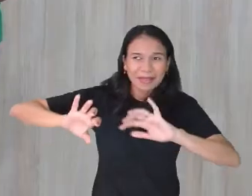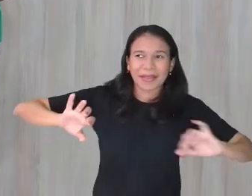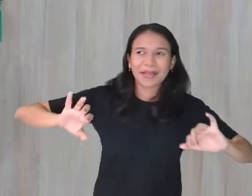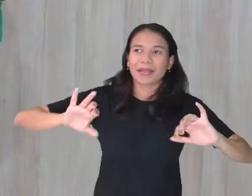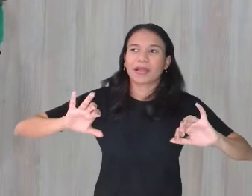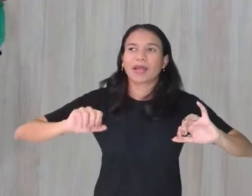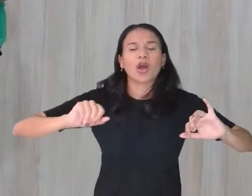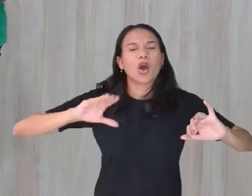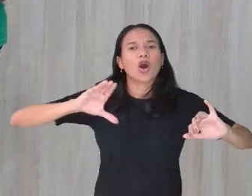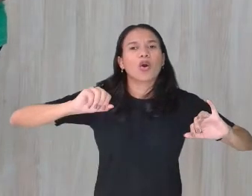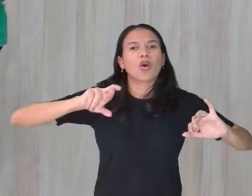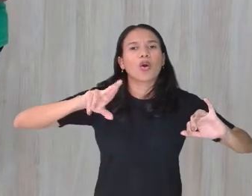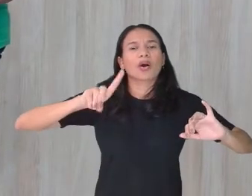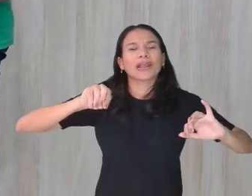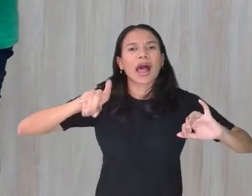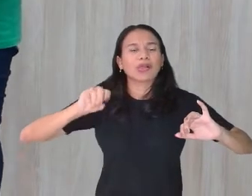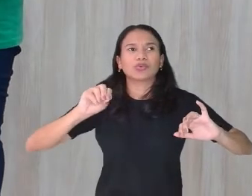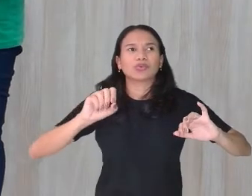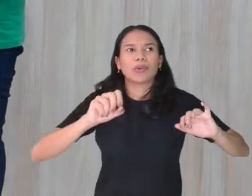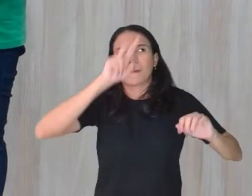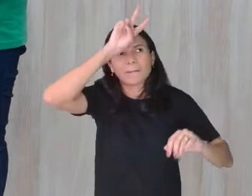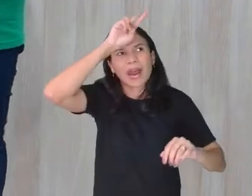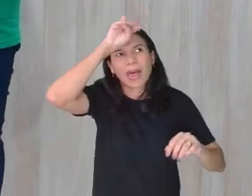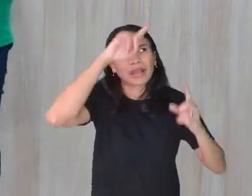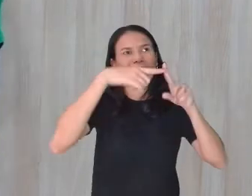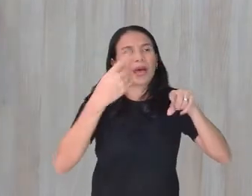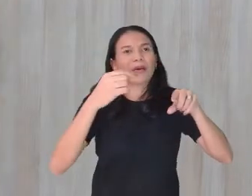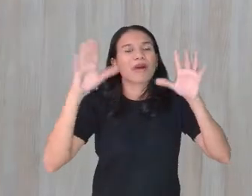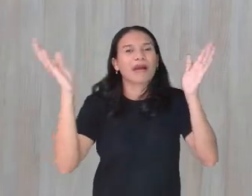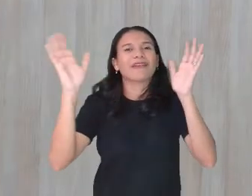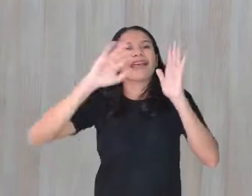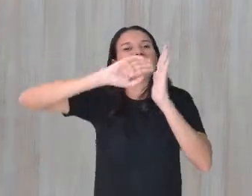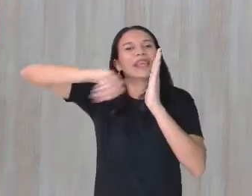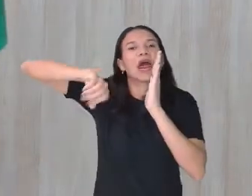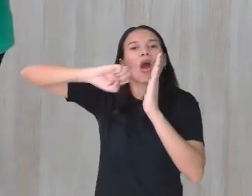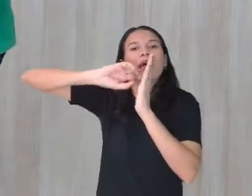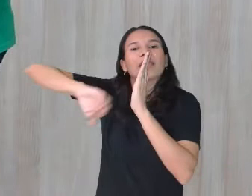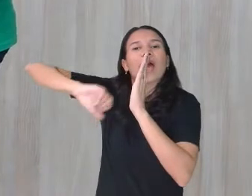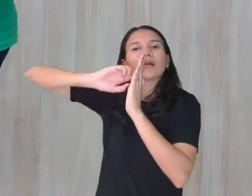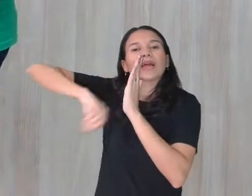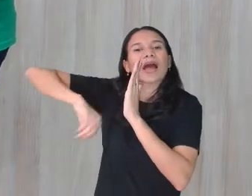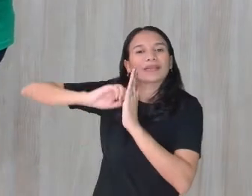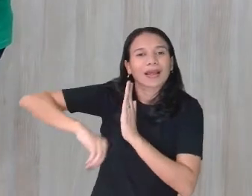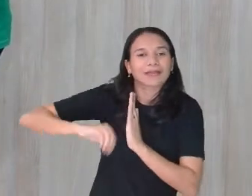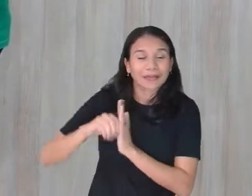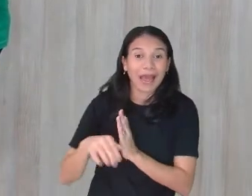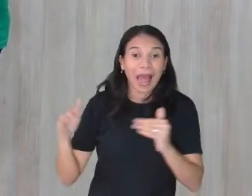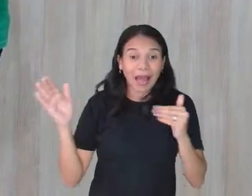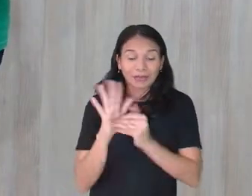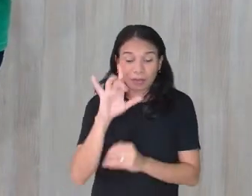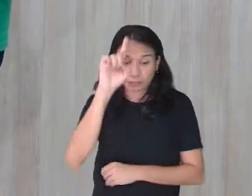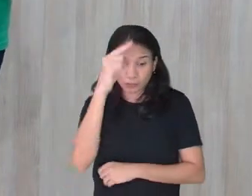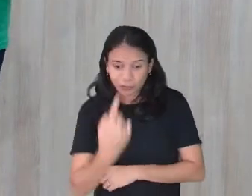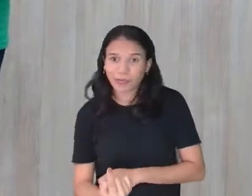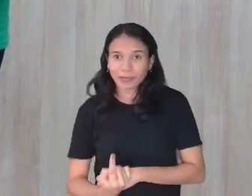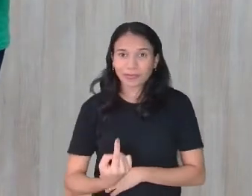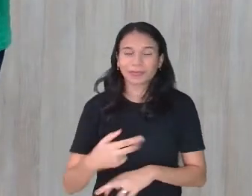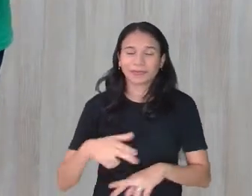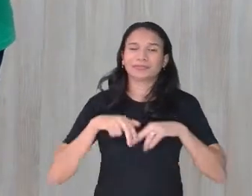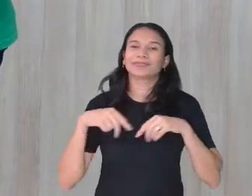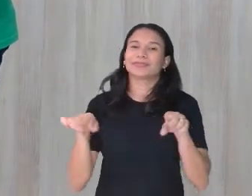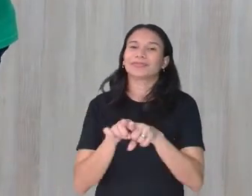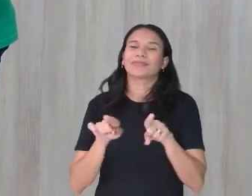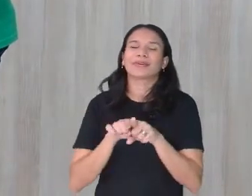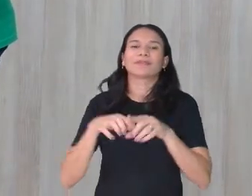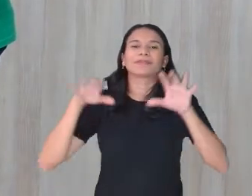de cordados, a barata não podia entrar, e assim por diante, quando vai classificar. Então, eu estava falando de mamíferos, e aí ele fala